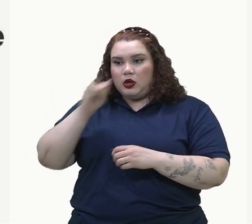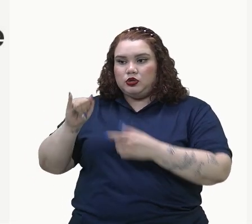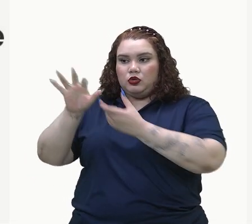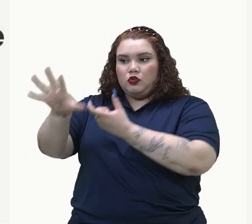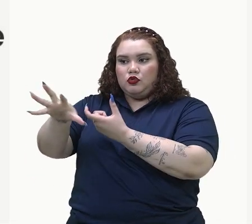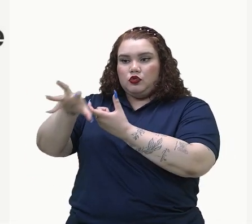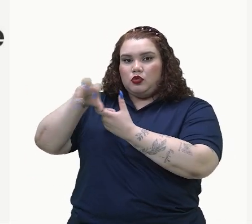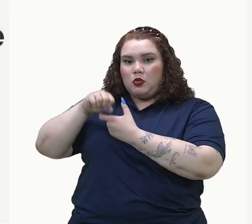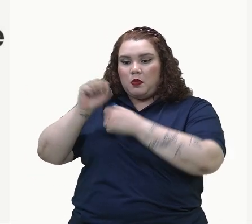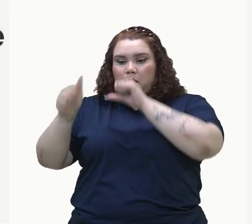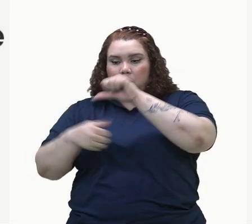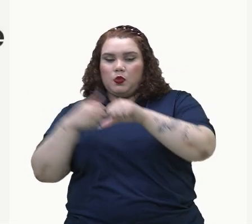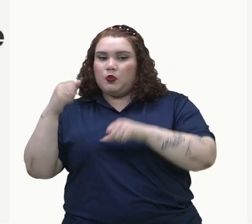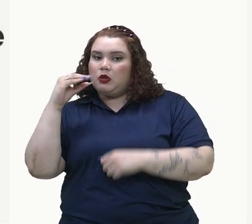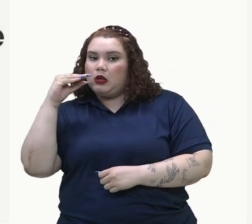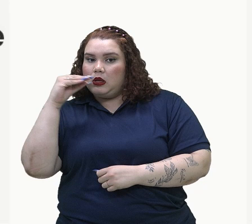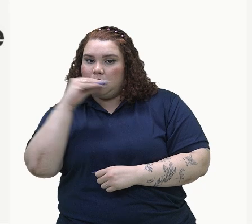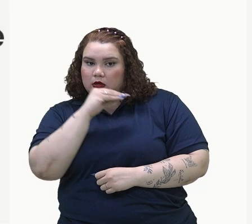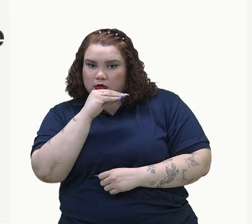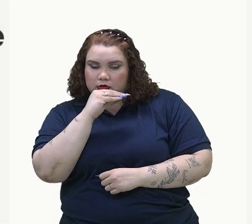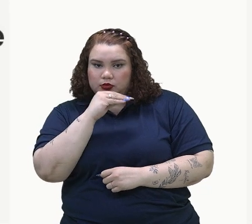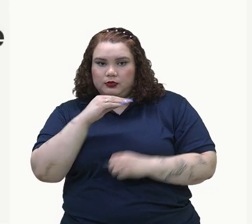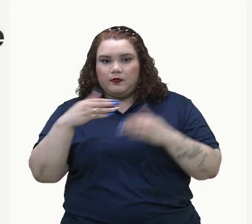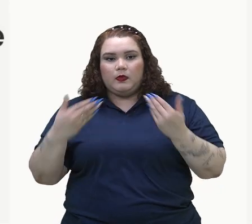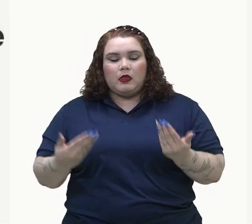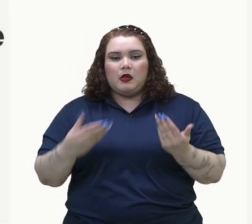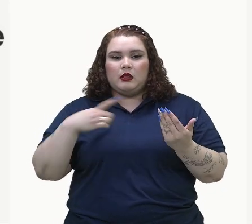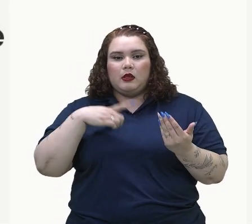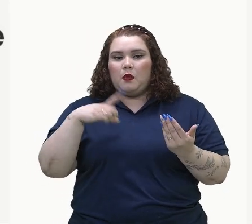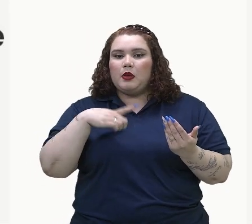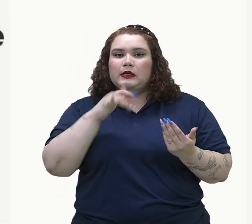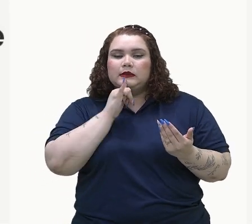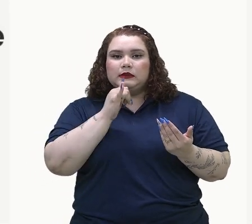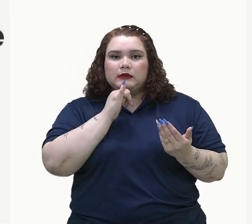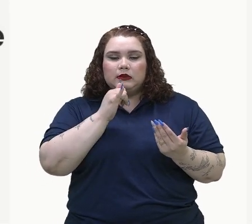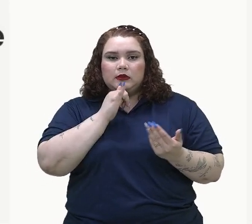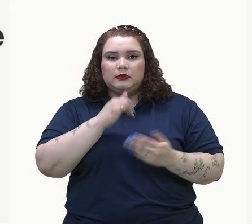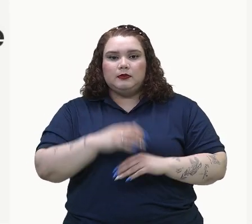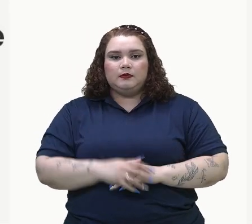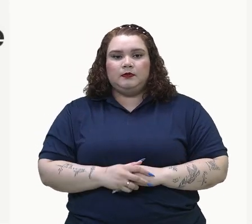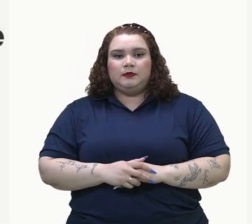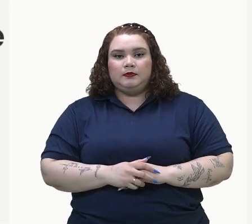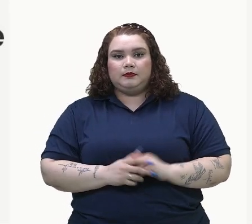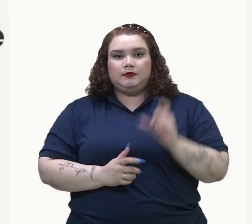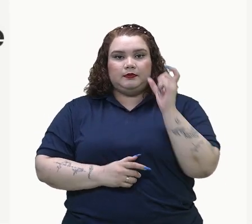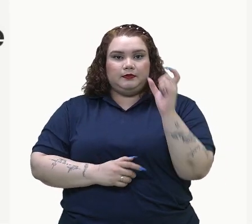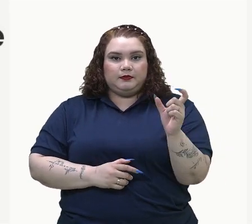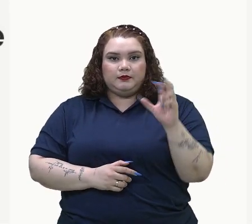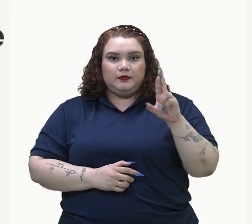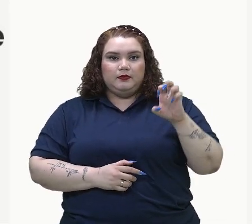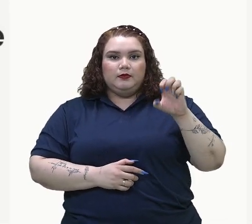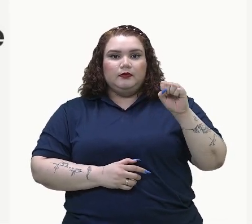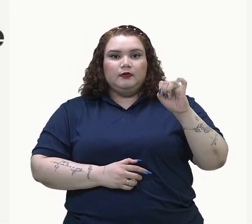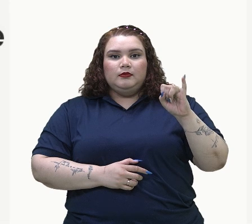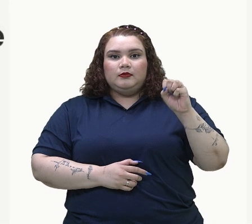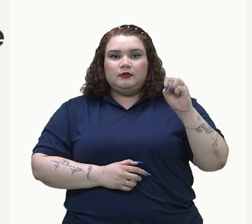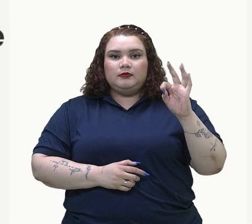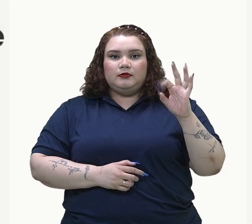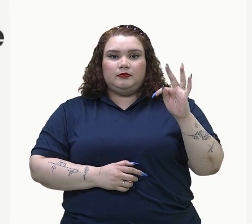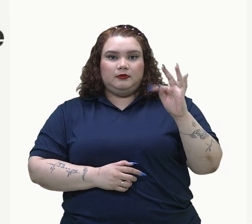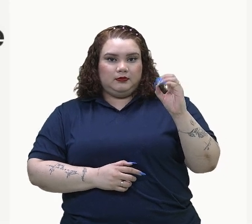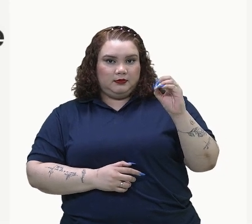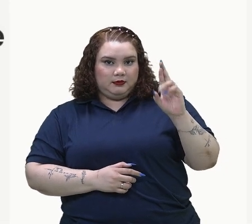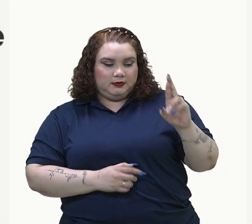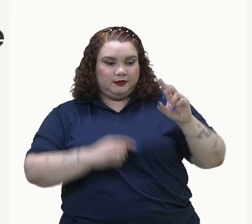os exemplos de receptores. Então, não esqueçam, um resistor é aquele que transforma